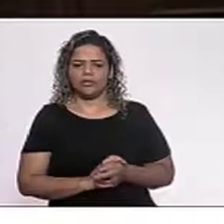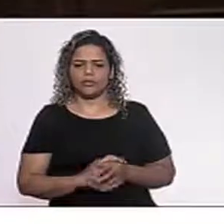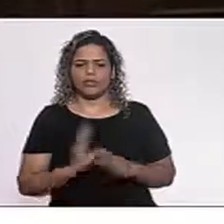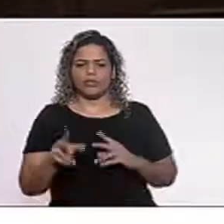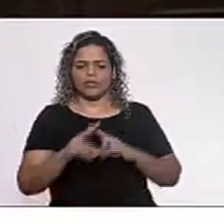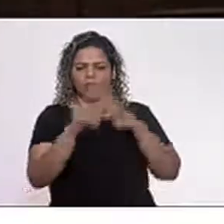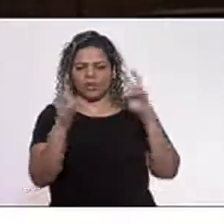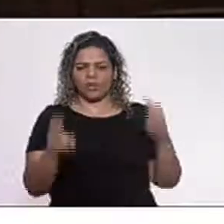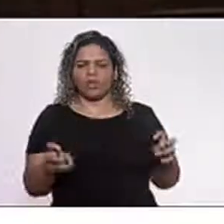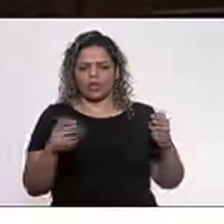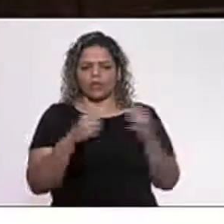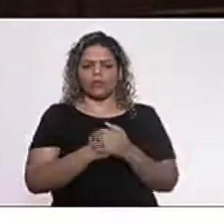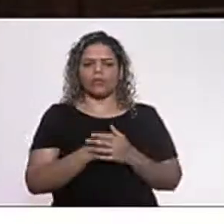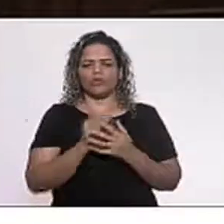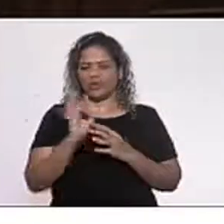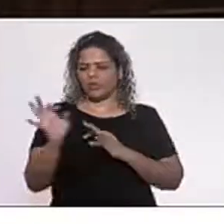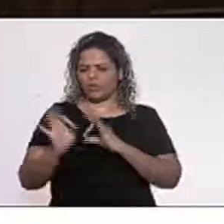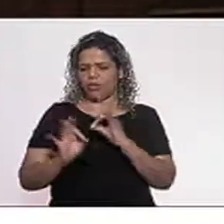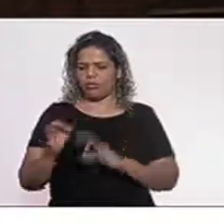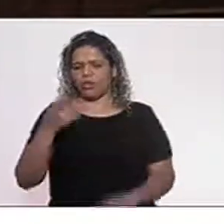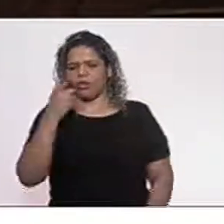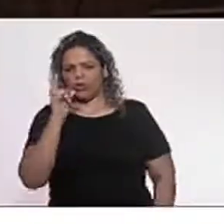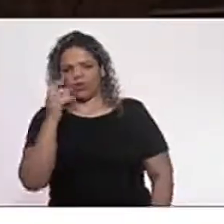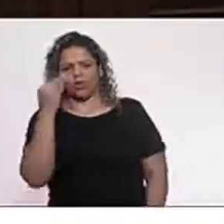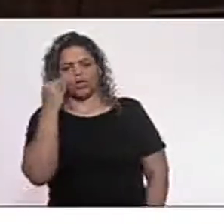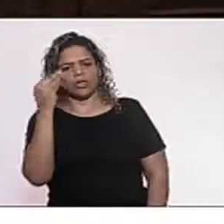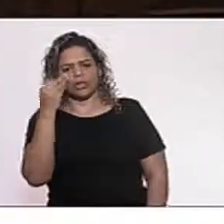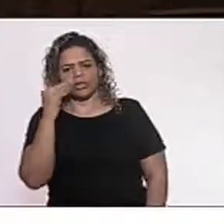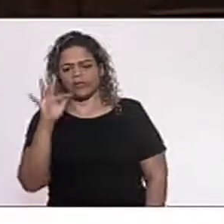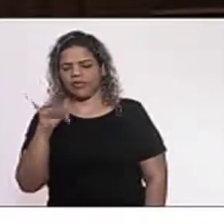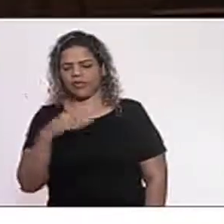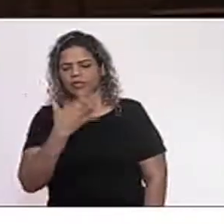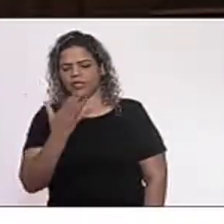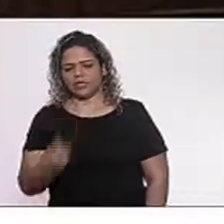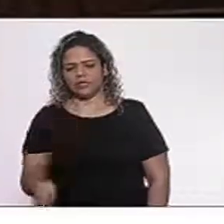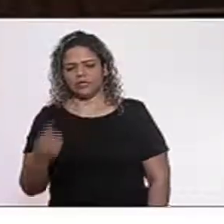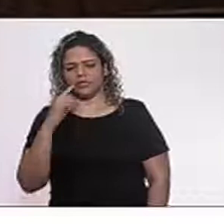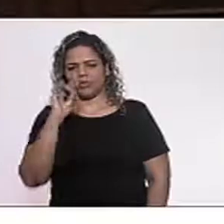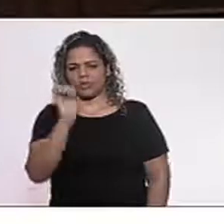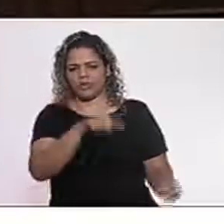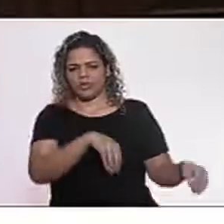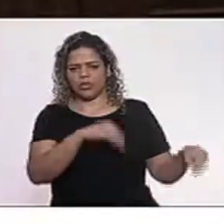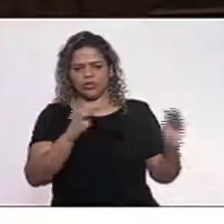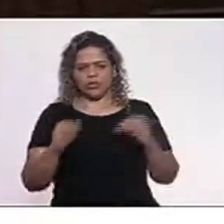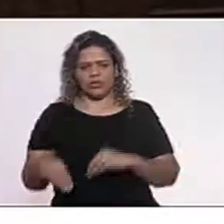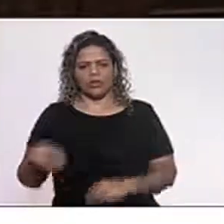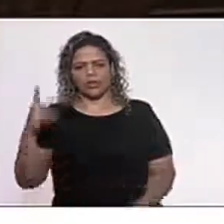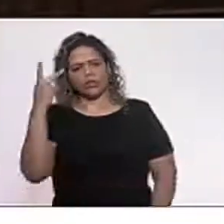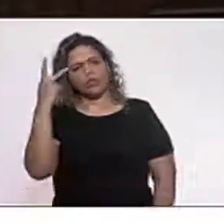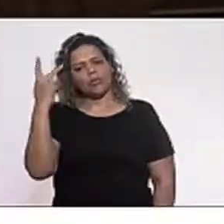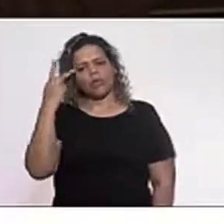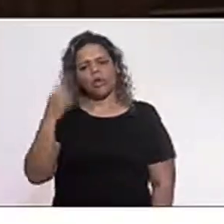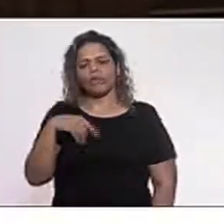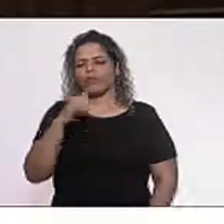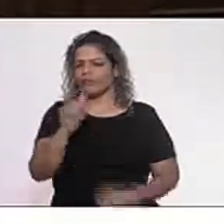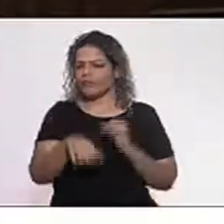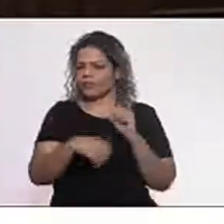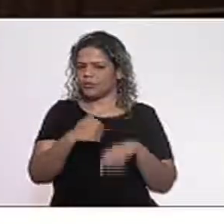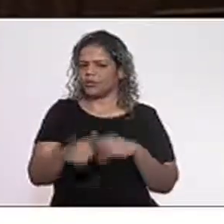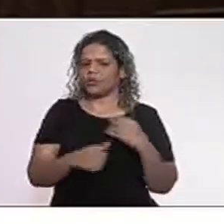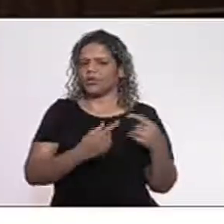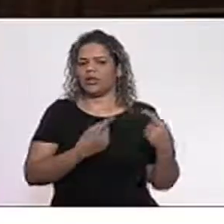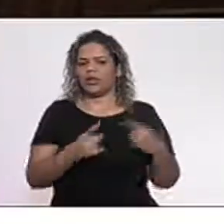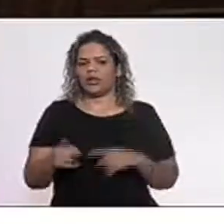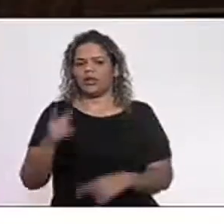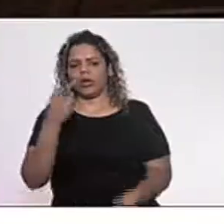de um tema que havia preparado ontem, mas a tentativa do fascismo de transferir Lula para São Paulo me fez mudar a minha